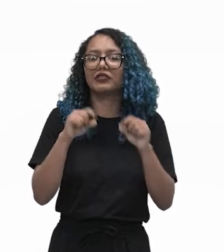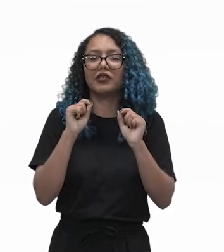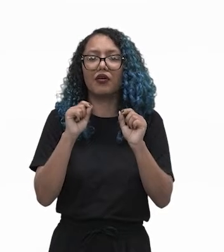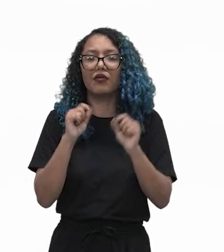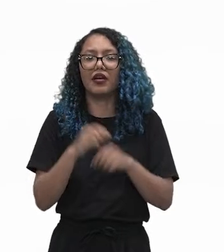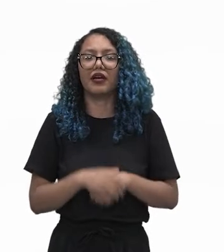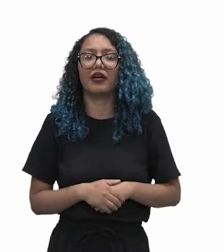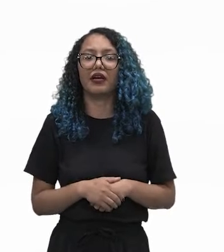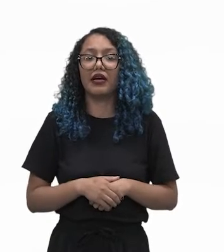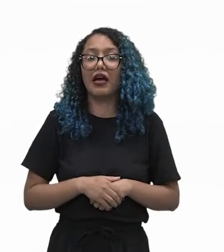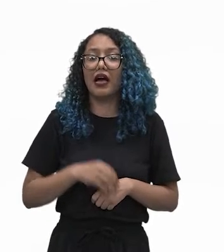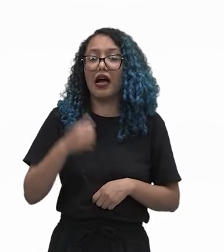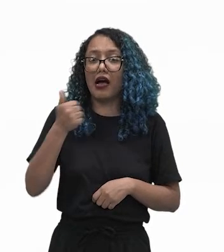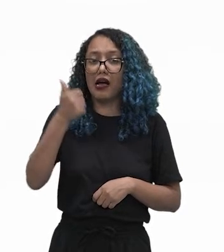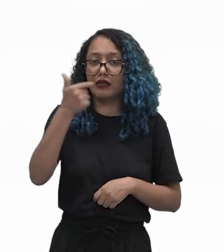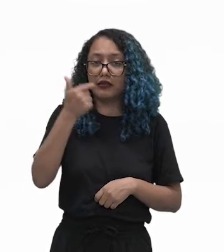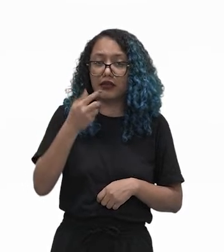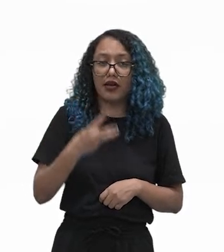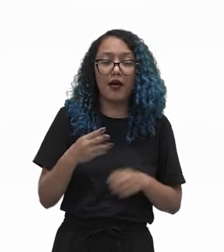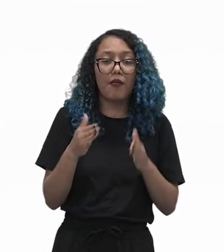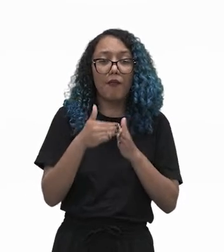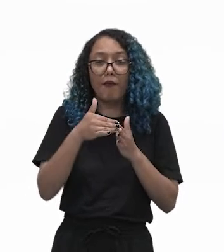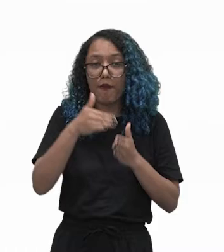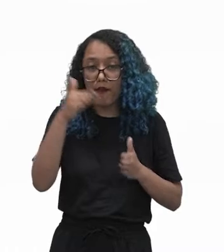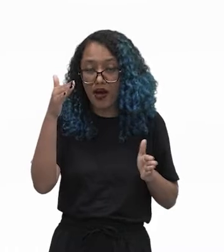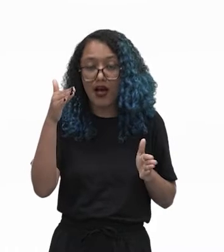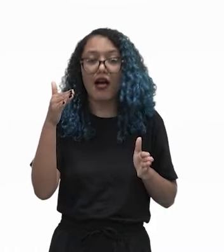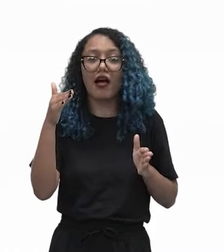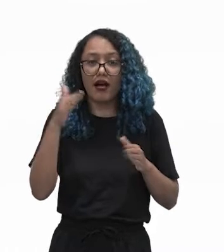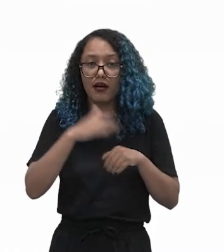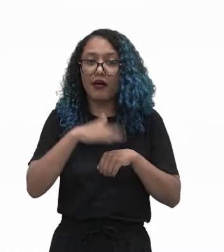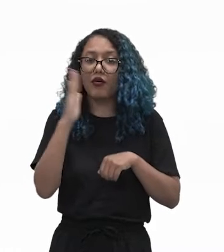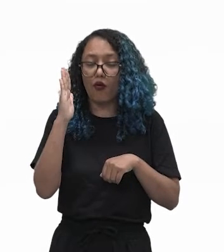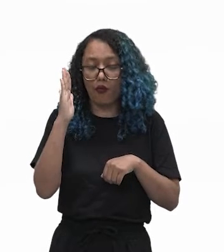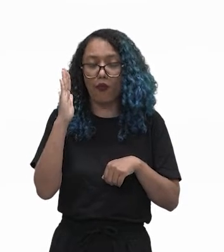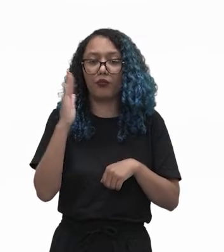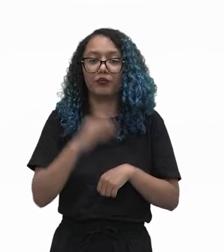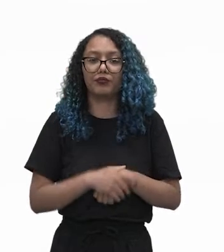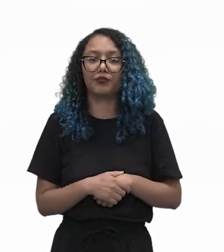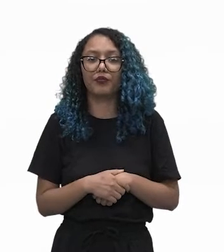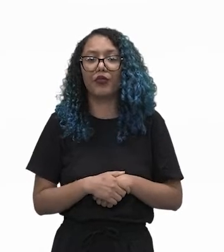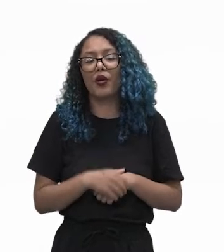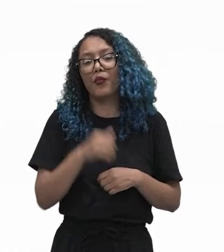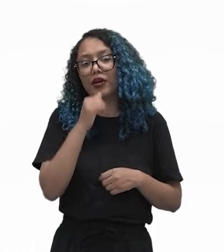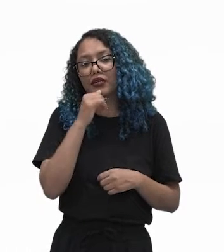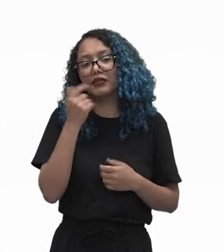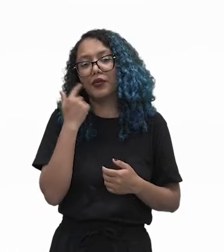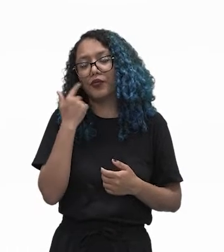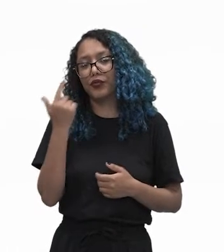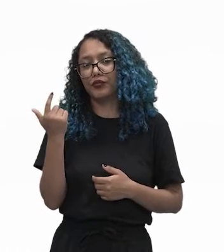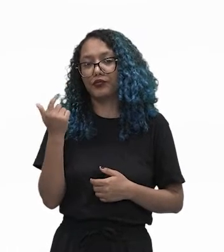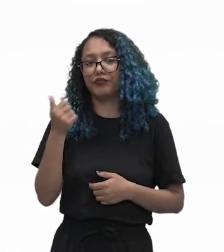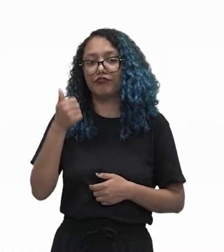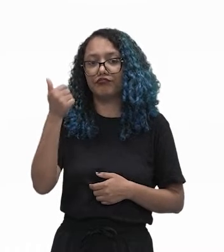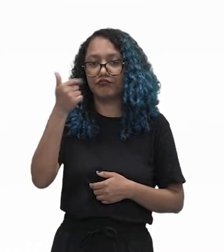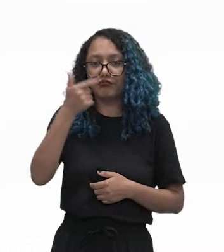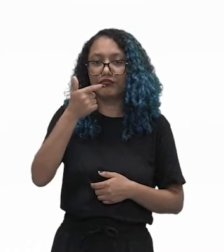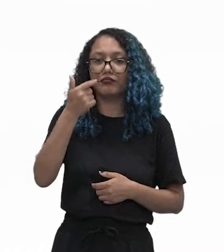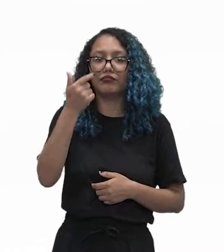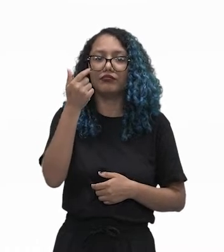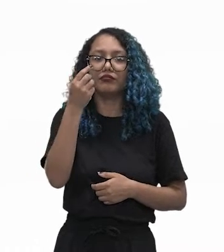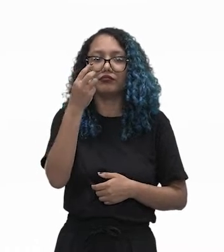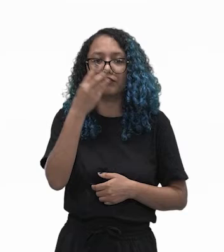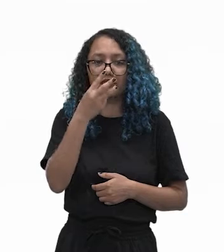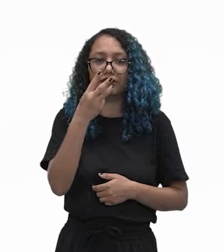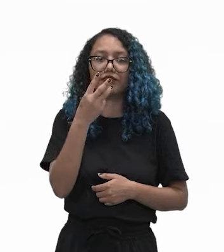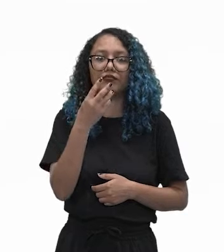maior sequência de átomos de carbono. Observem isso aqui, ó. Se eu for contar, fazer uma contagem 1, 2,